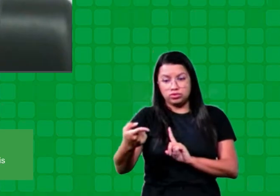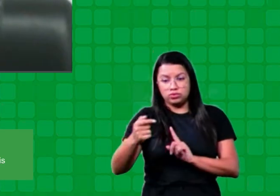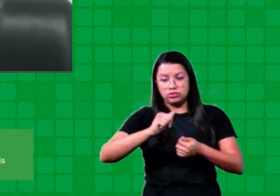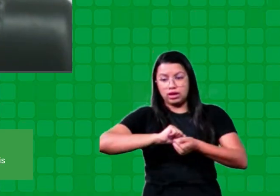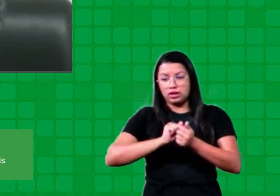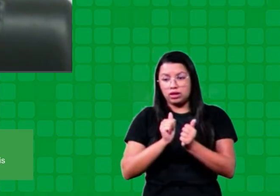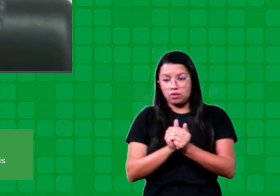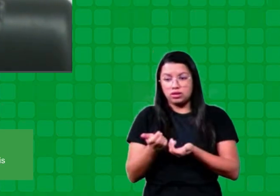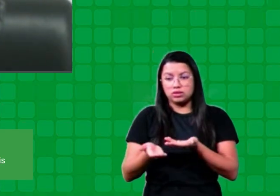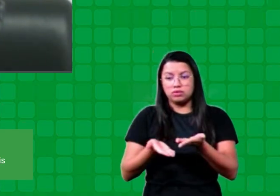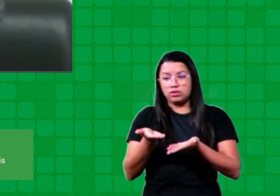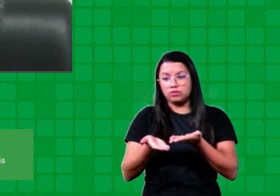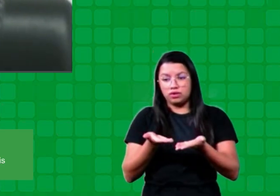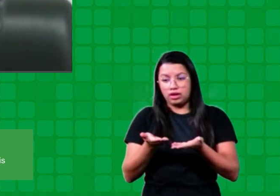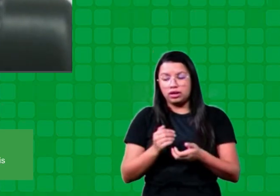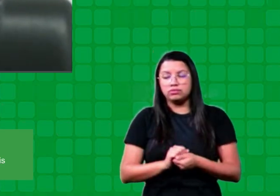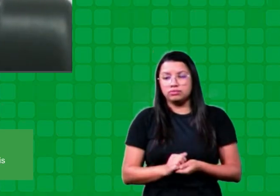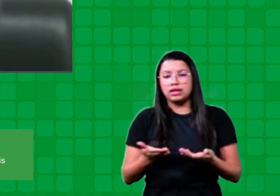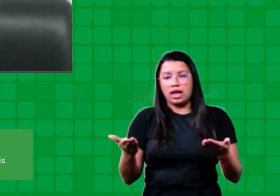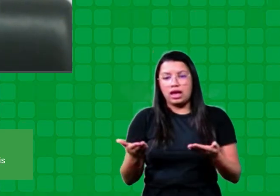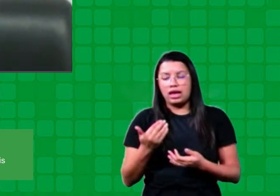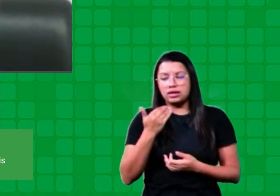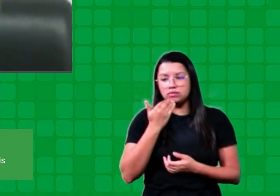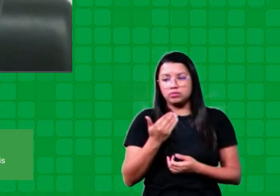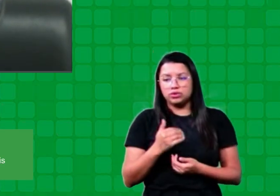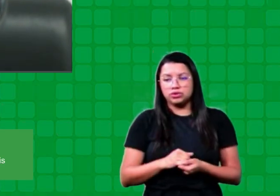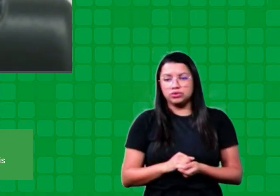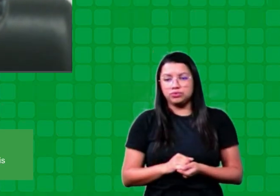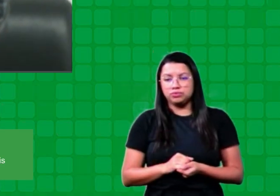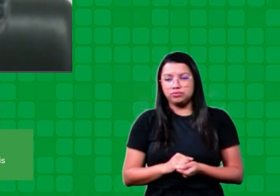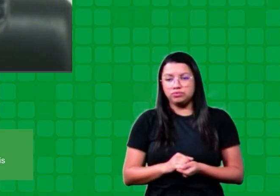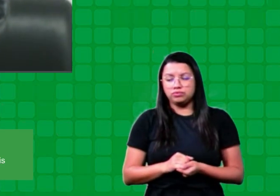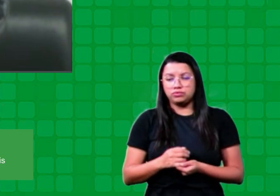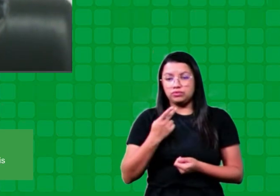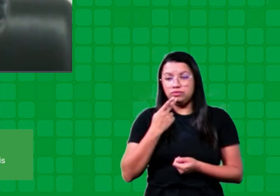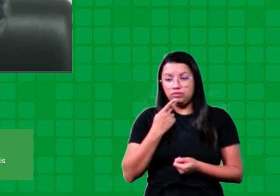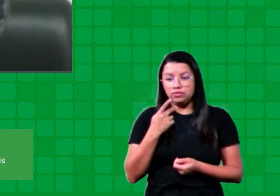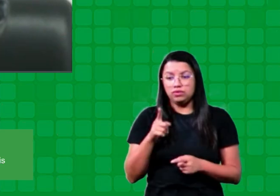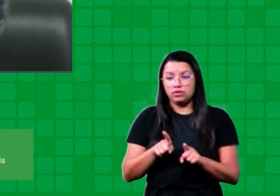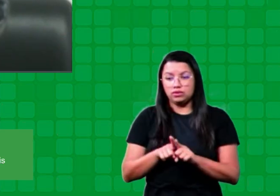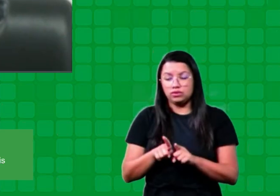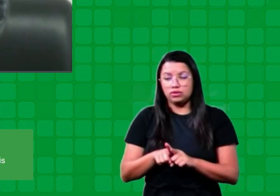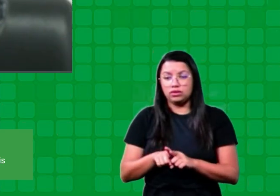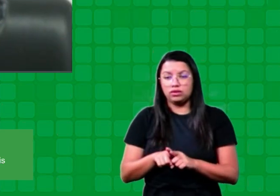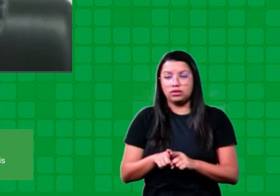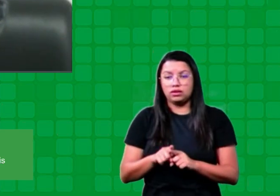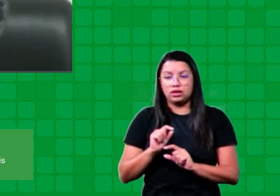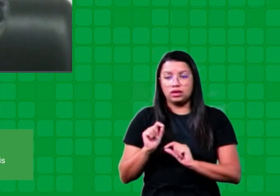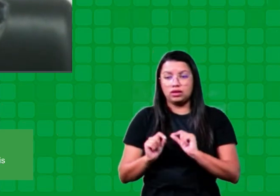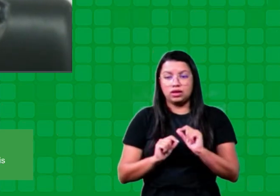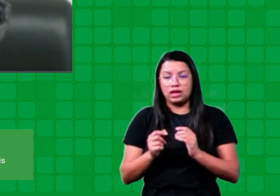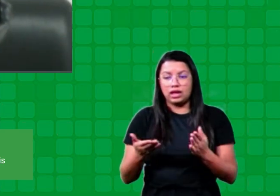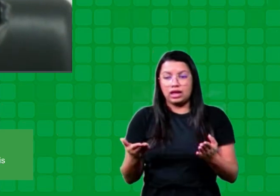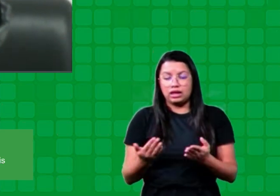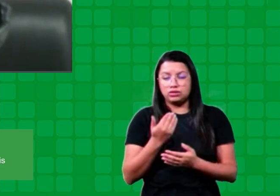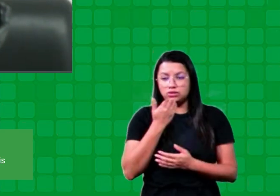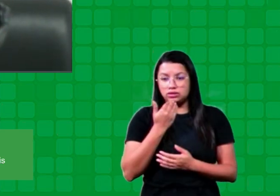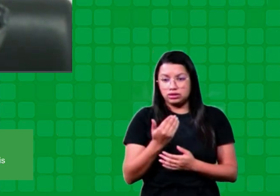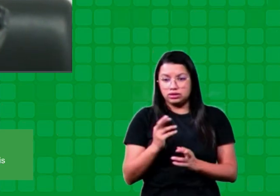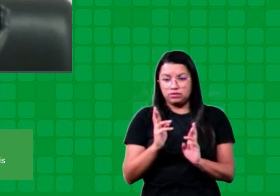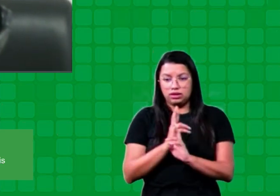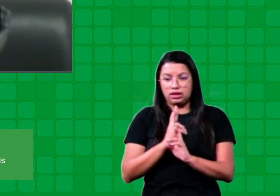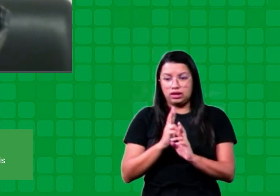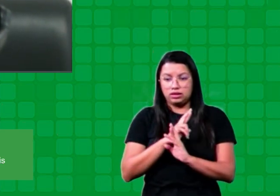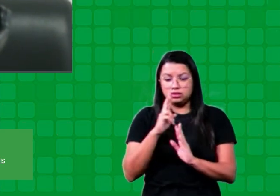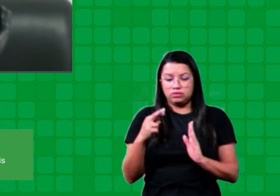oferta. Então, essa a solicitação, ressaltando que essa solicitação não, no ponto de vista do relator,